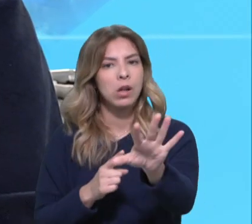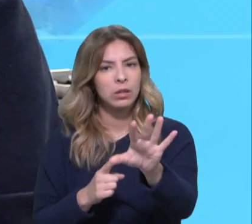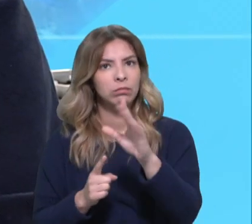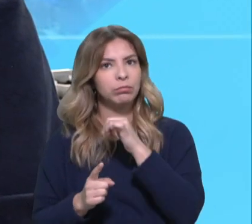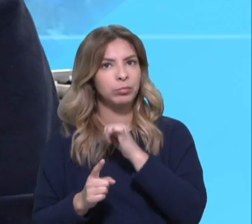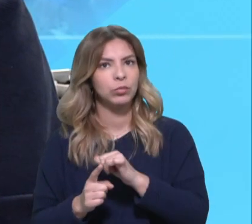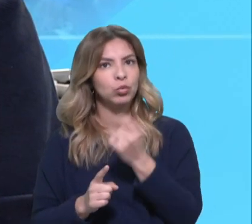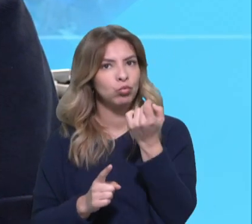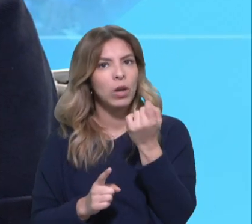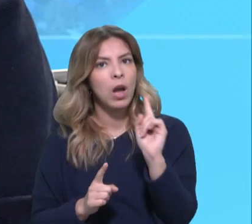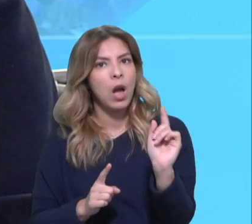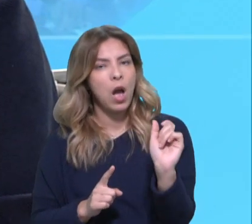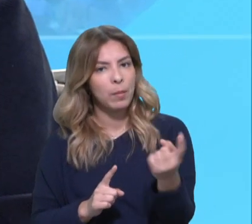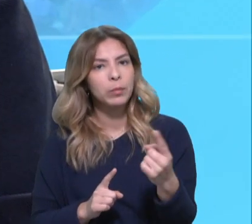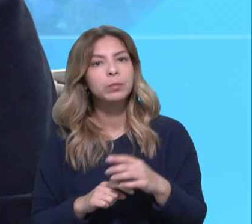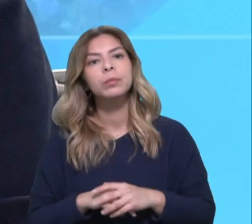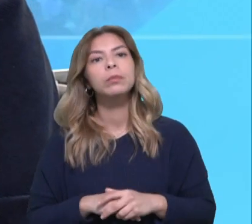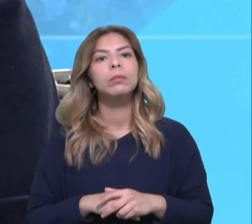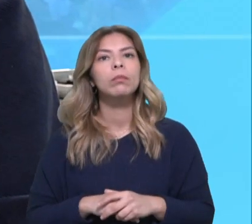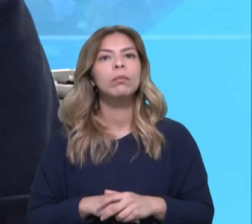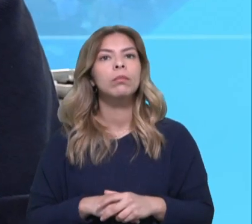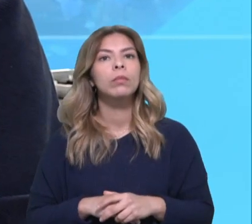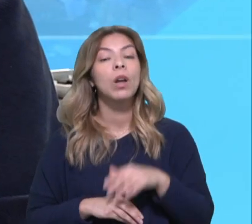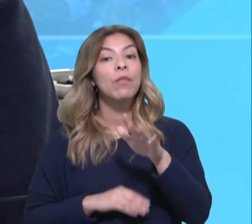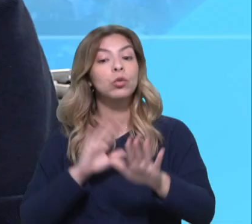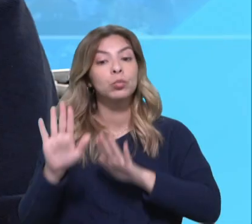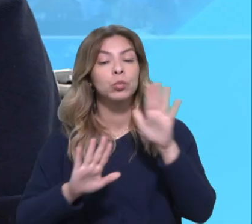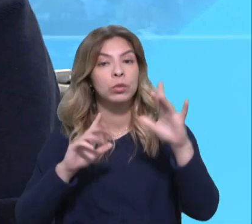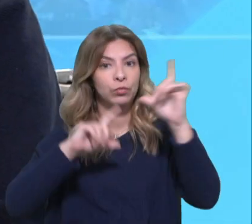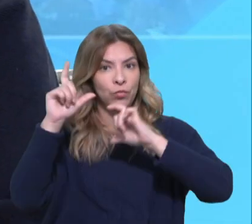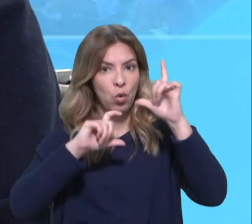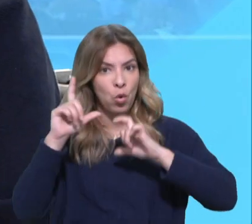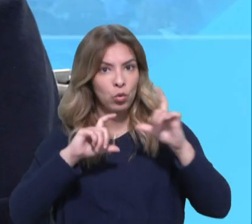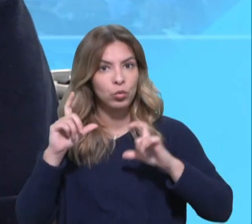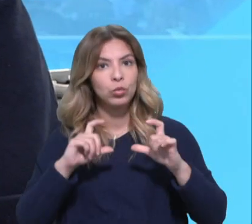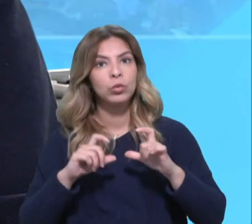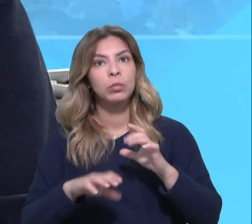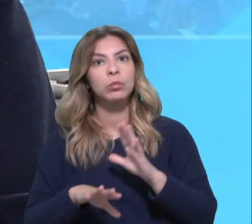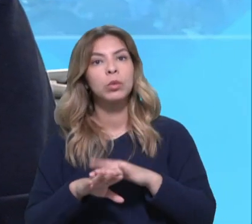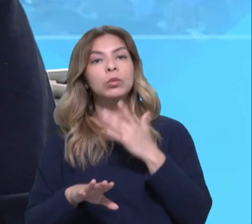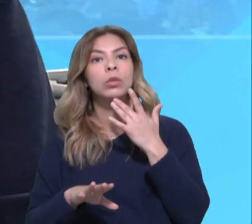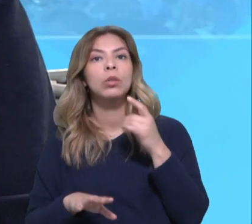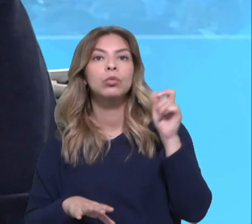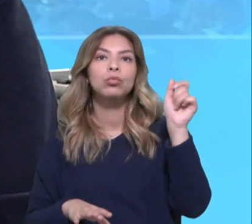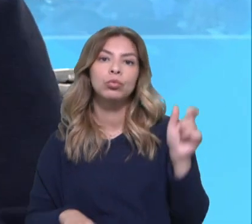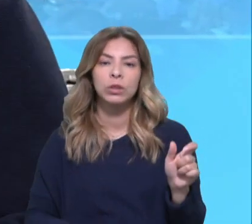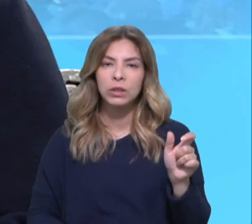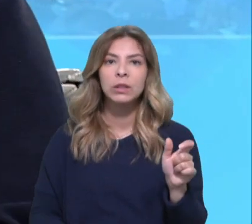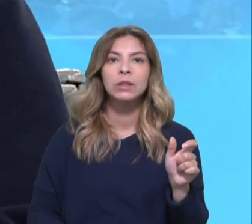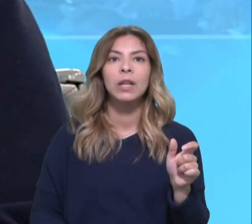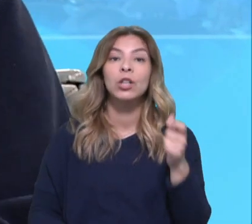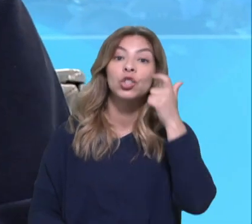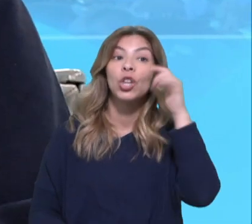que me diga muito rapidamente. Vamos ter uma exposição de fotografias por Uli Schmidt. Isto quer dizer que é um